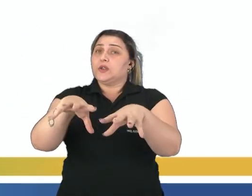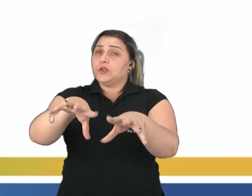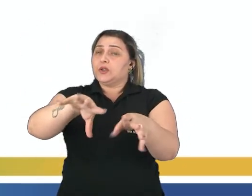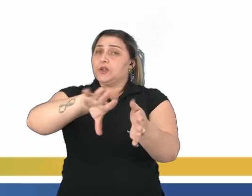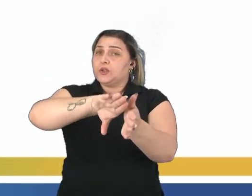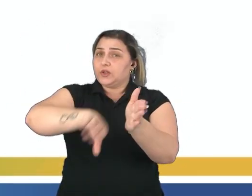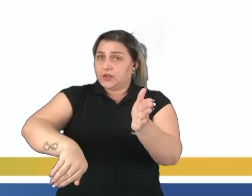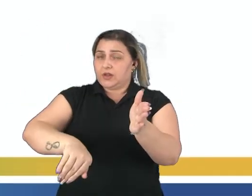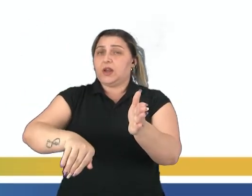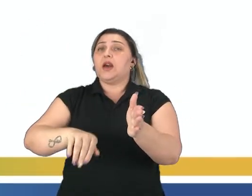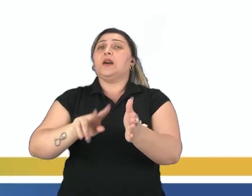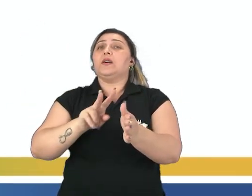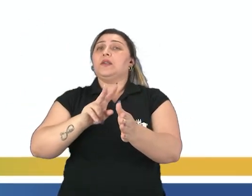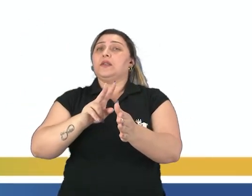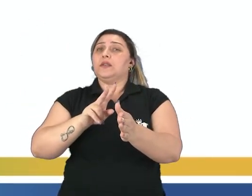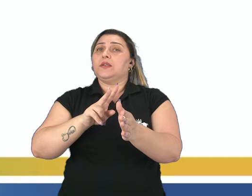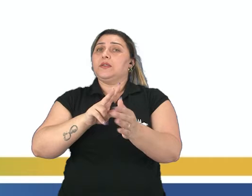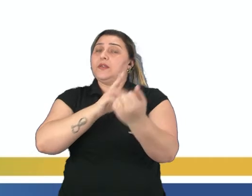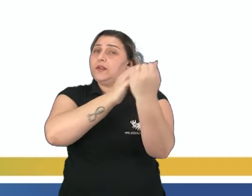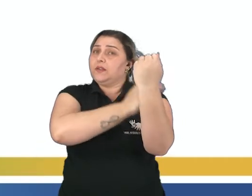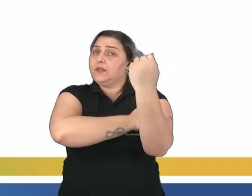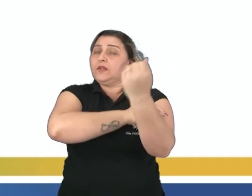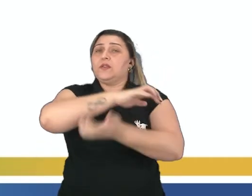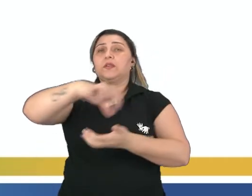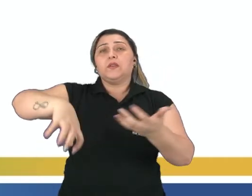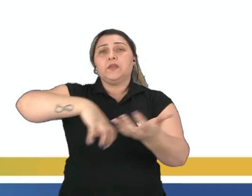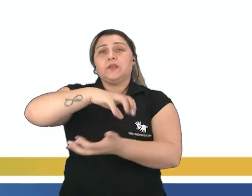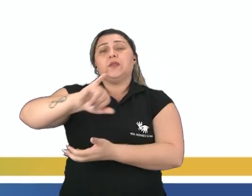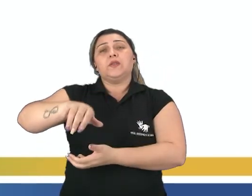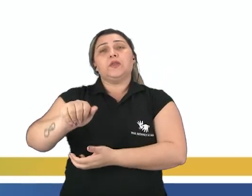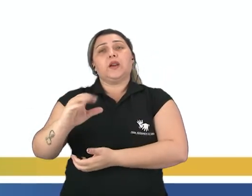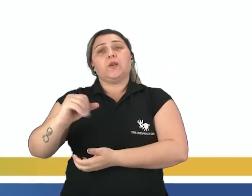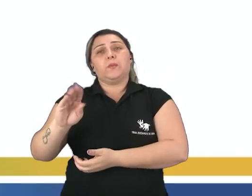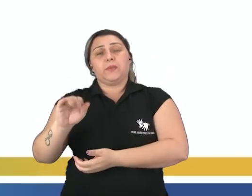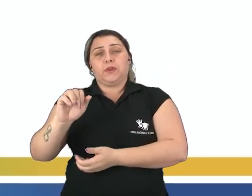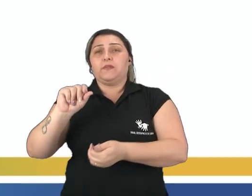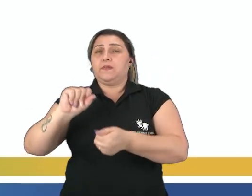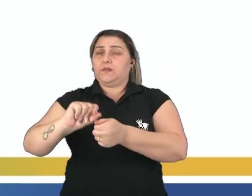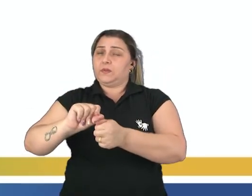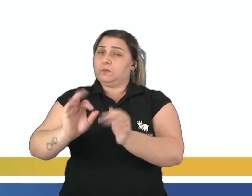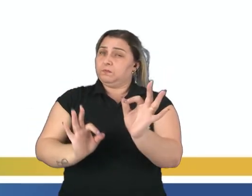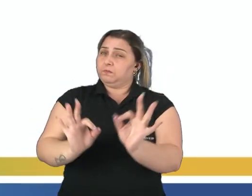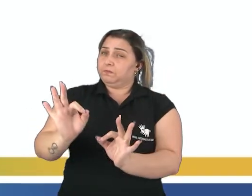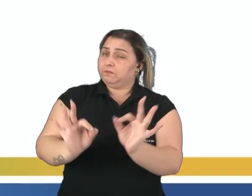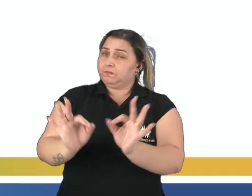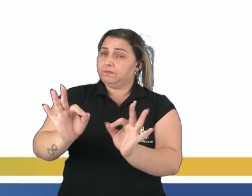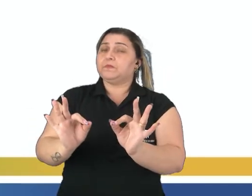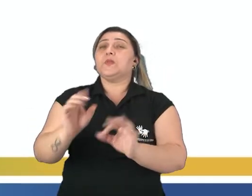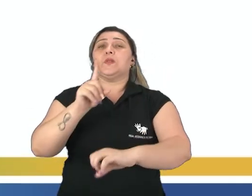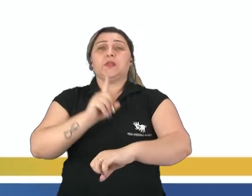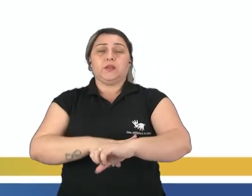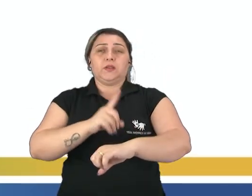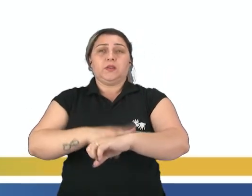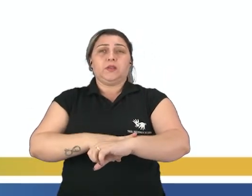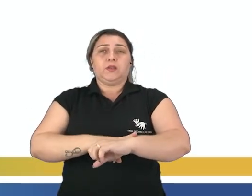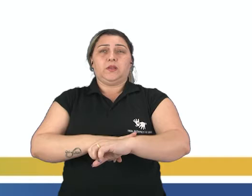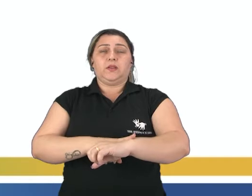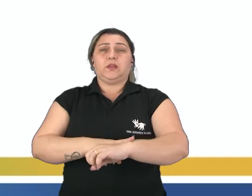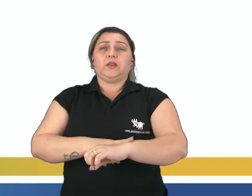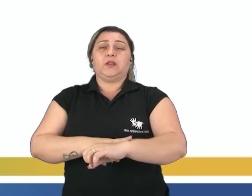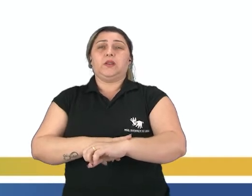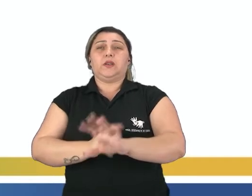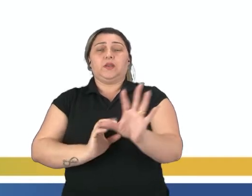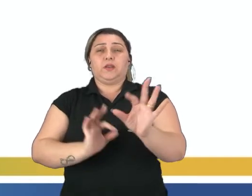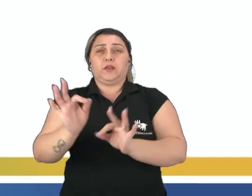jacobinos do poder da revolução. E os jacobinos eram quem estavam fazendo essas medidas durante o regime do terror.